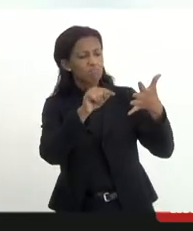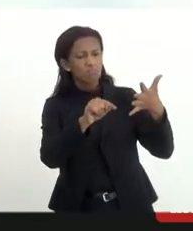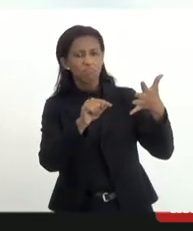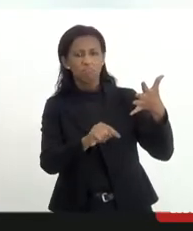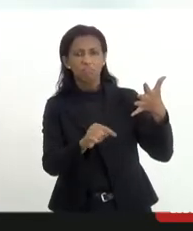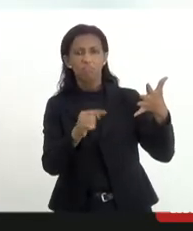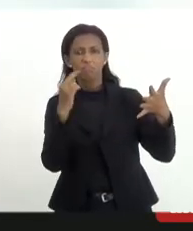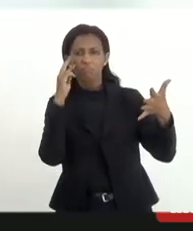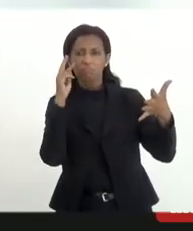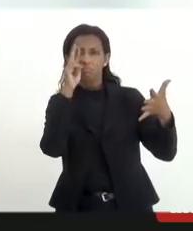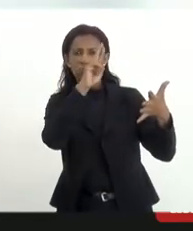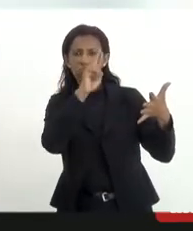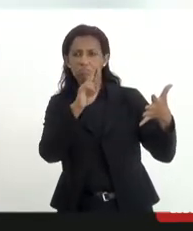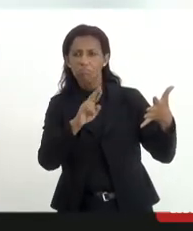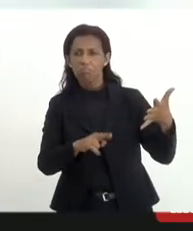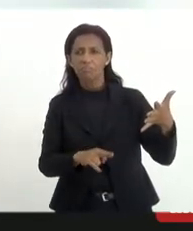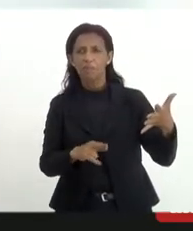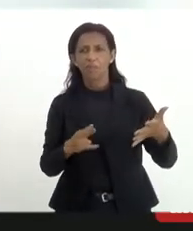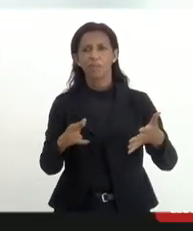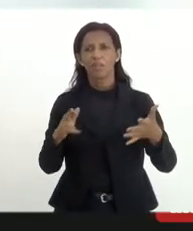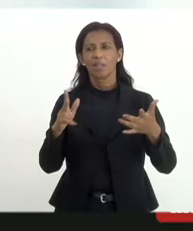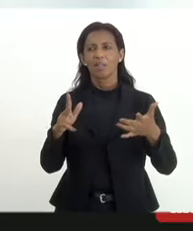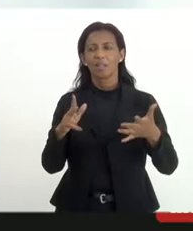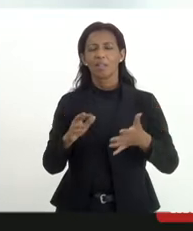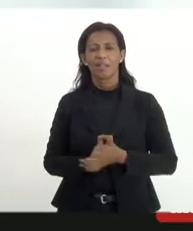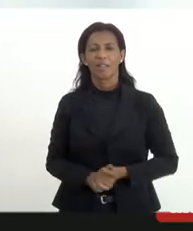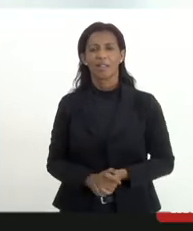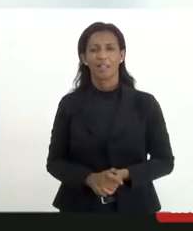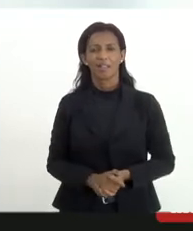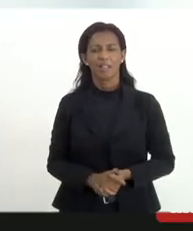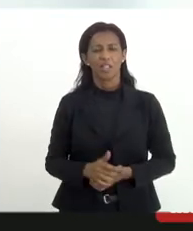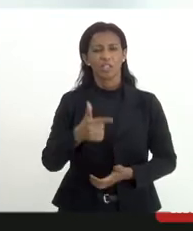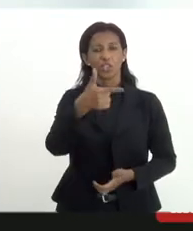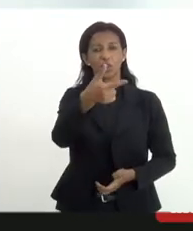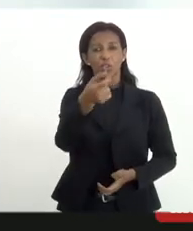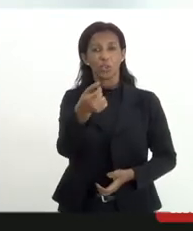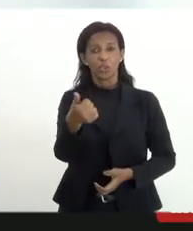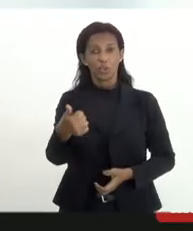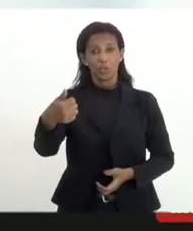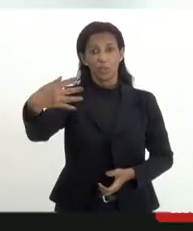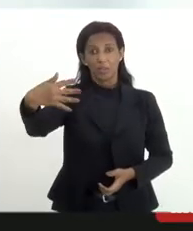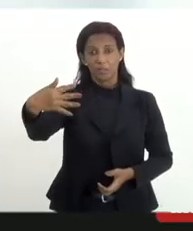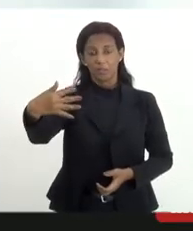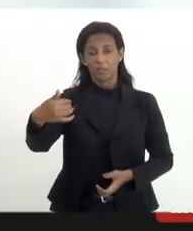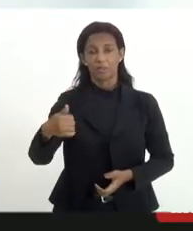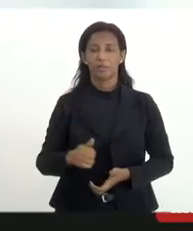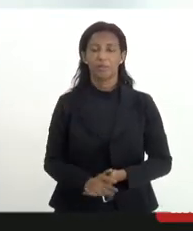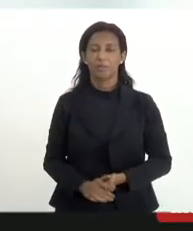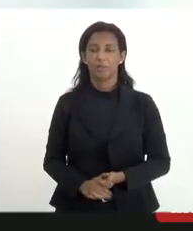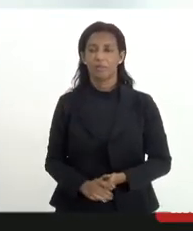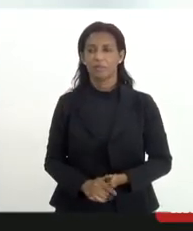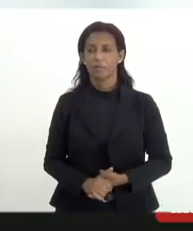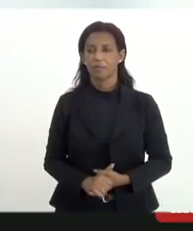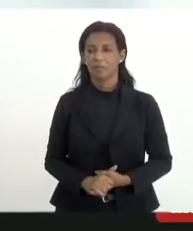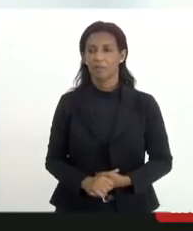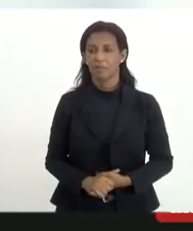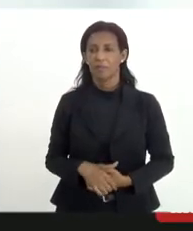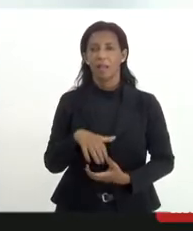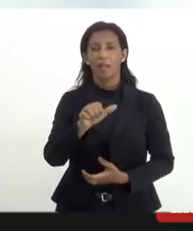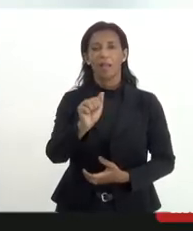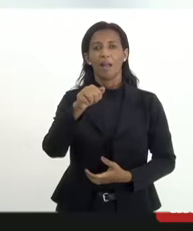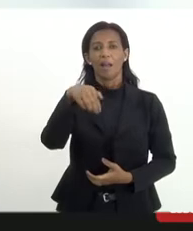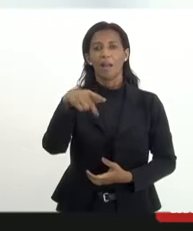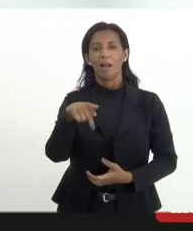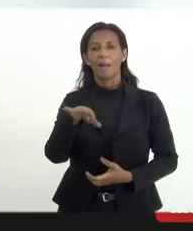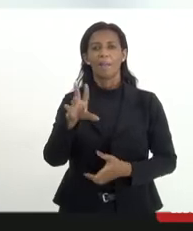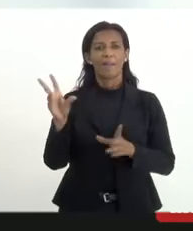Como gosta o doutor Gadelha, da RAMP 12 de 2014. RAMP é a